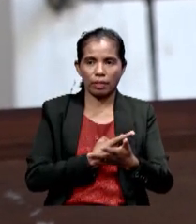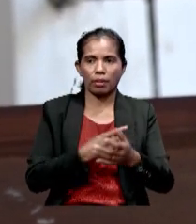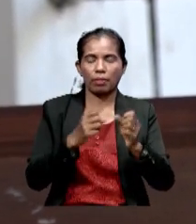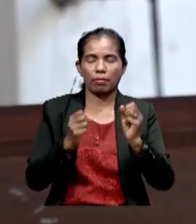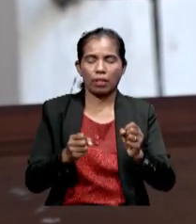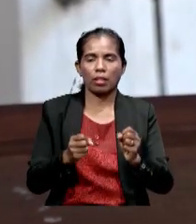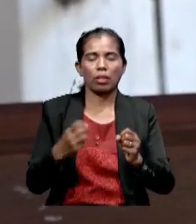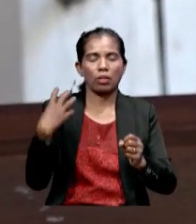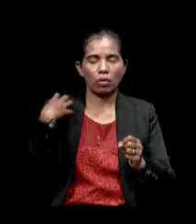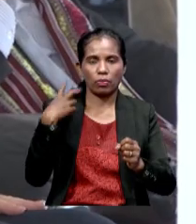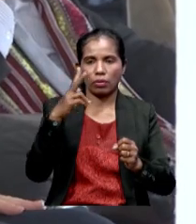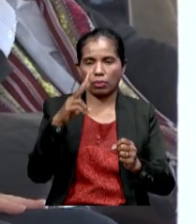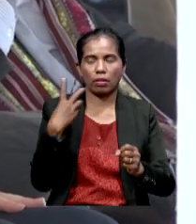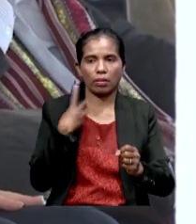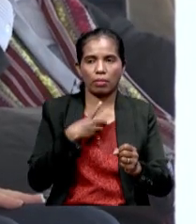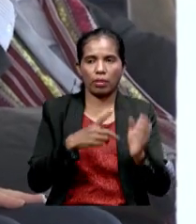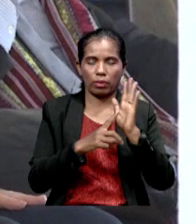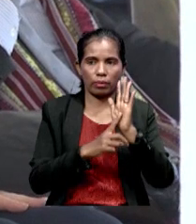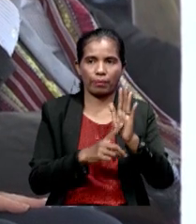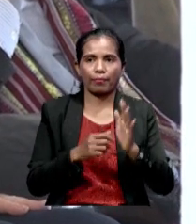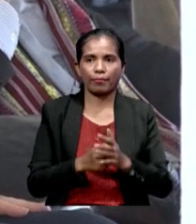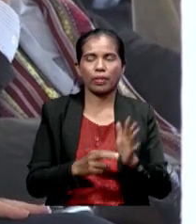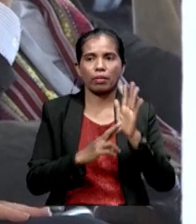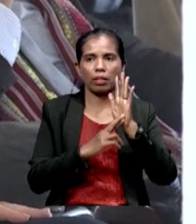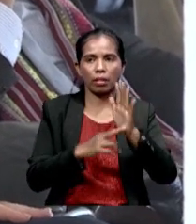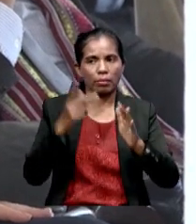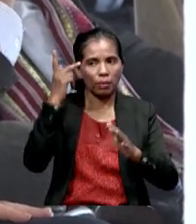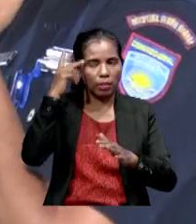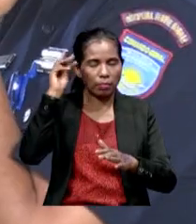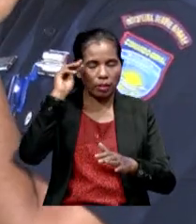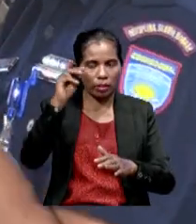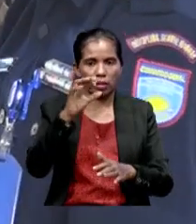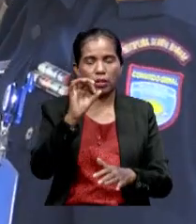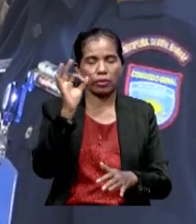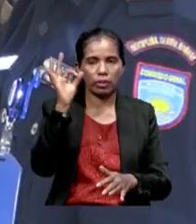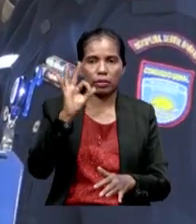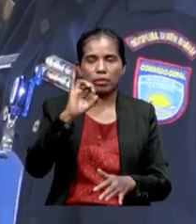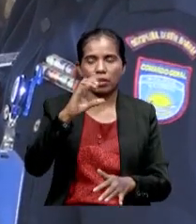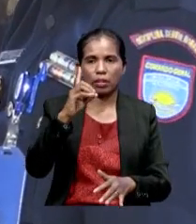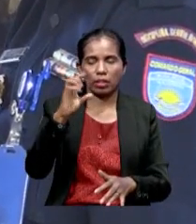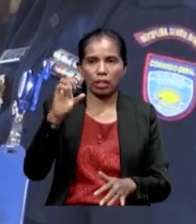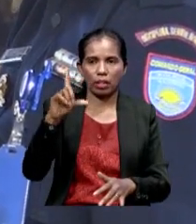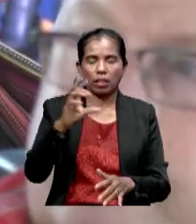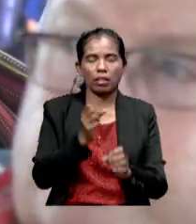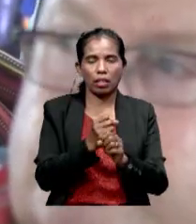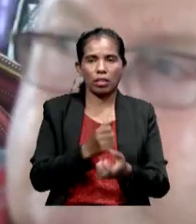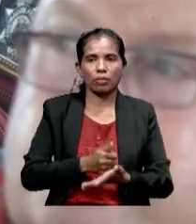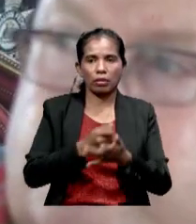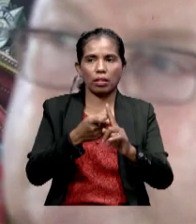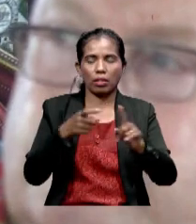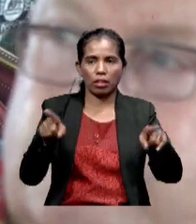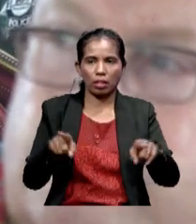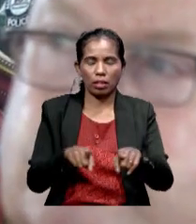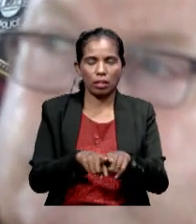rua, nebe amisita. Representante Primeiro Ministro Fidelis Manuel Leite Magalhães considera apoio siranês saia nessa símbolo